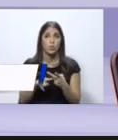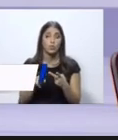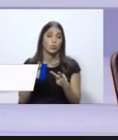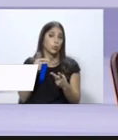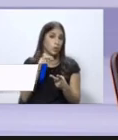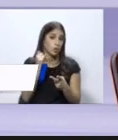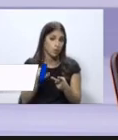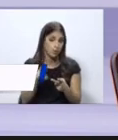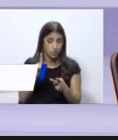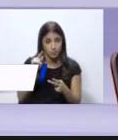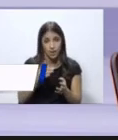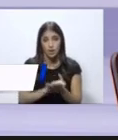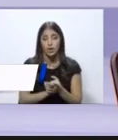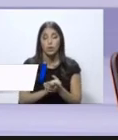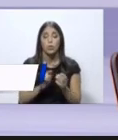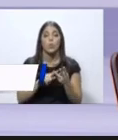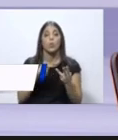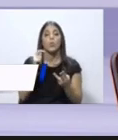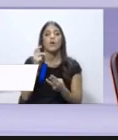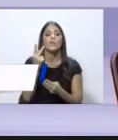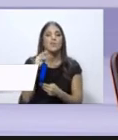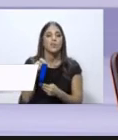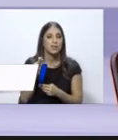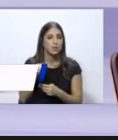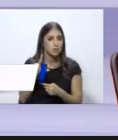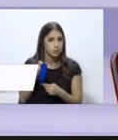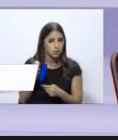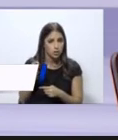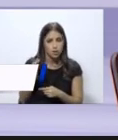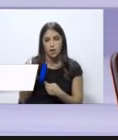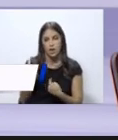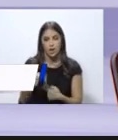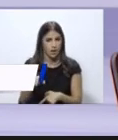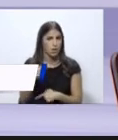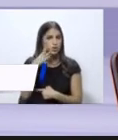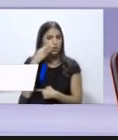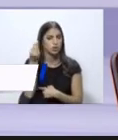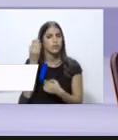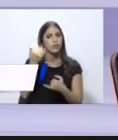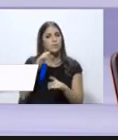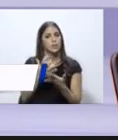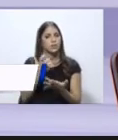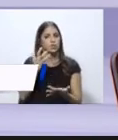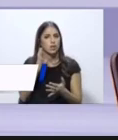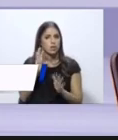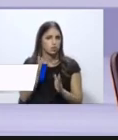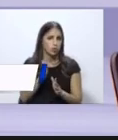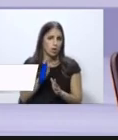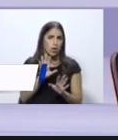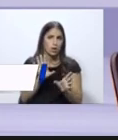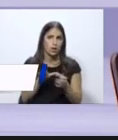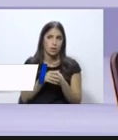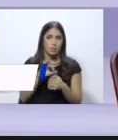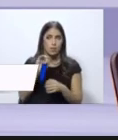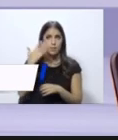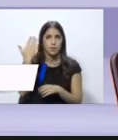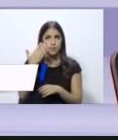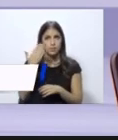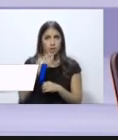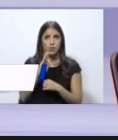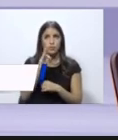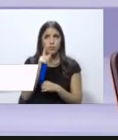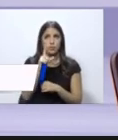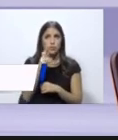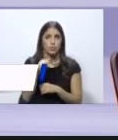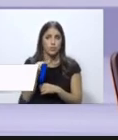Evan Nilsson também, muito jovem, mas já a afirmar-se na equipa principal do Fluminense. Uhum. Eu vi,